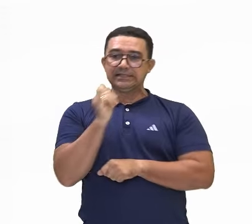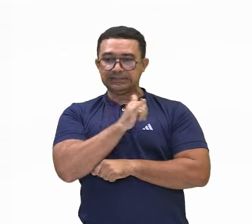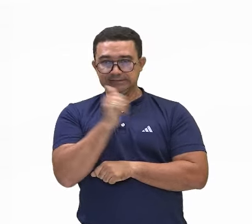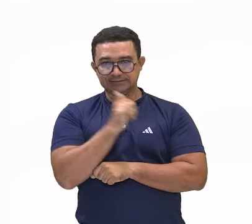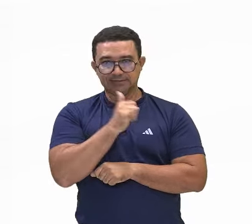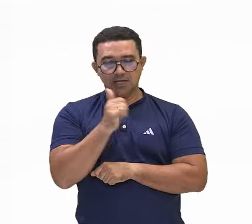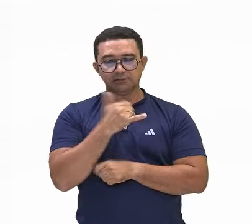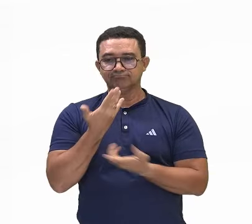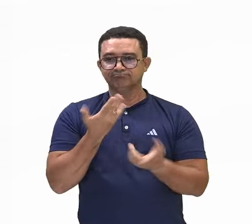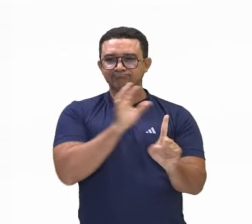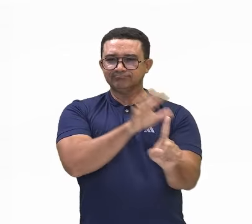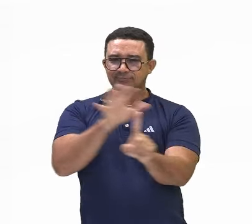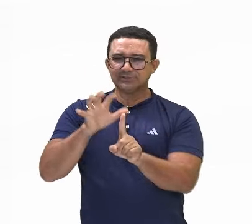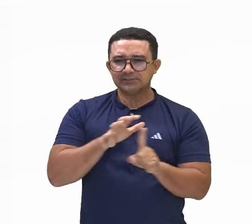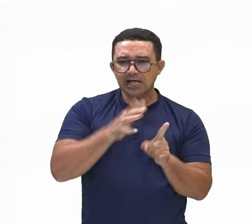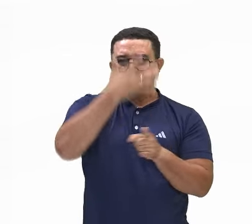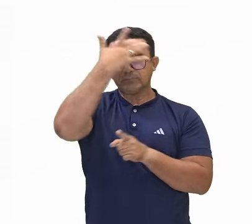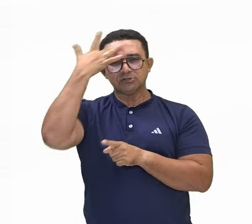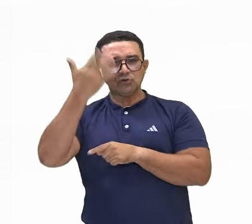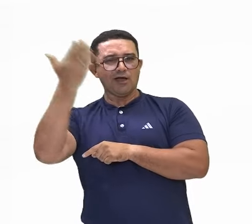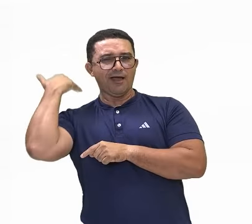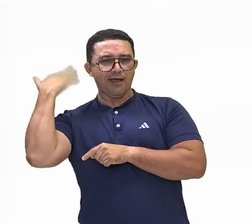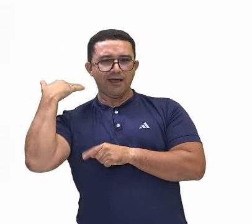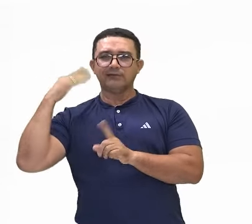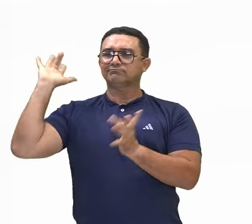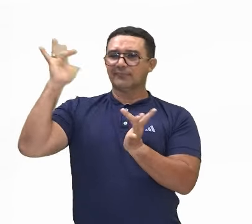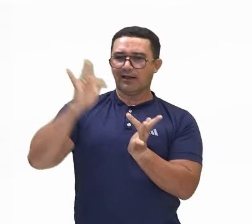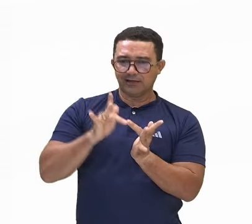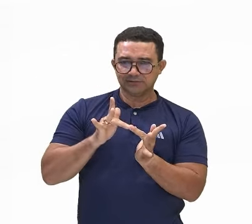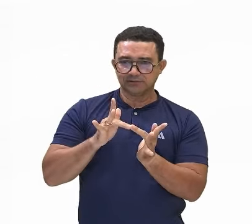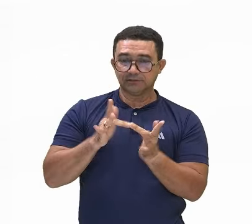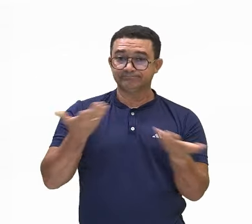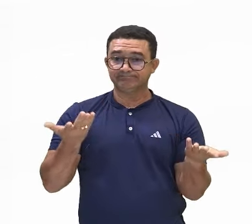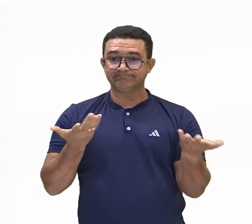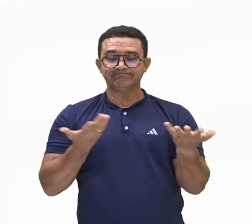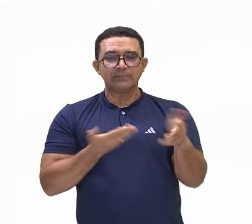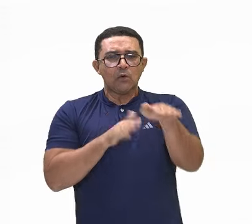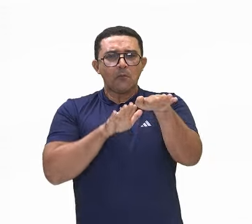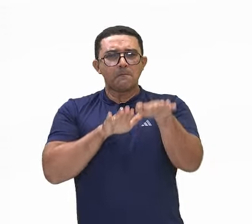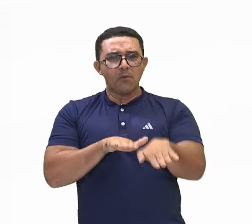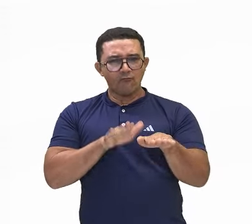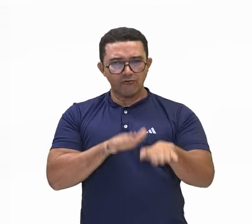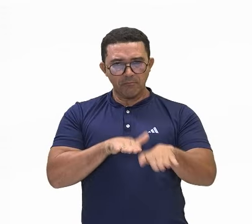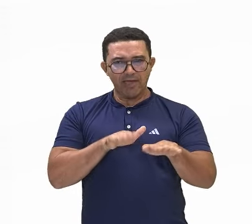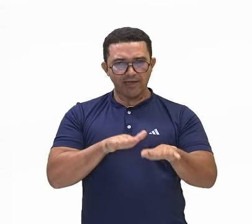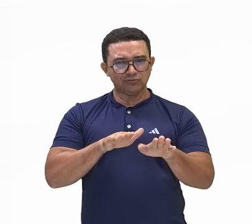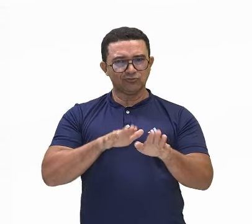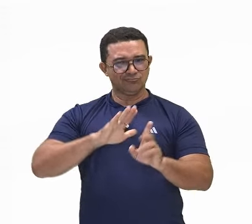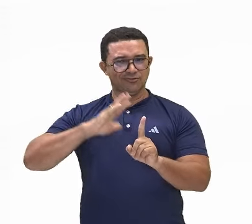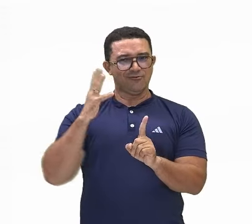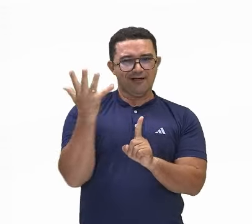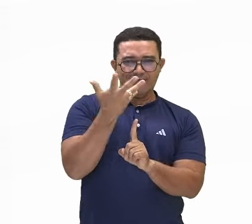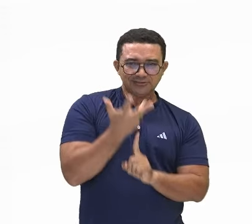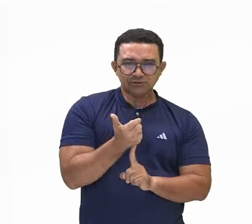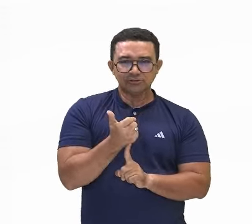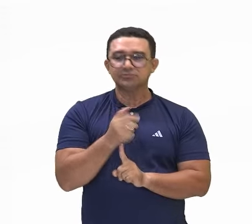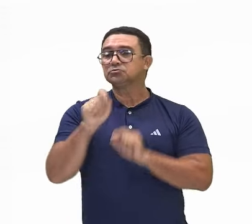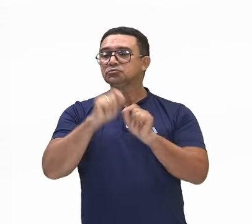na antiguidade clássica. Esse movimento artístico inclui a evolução